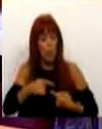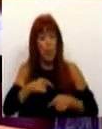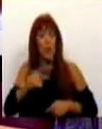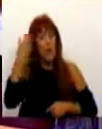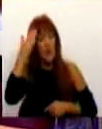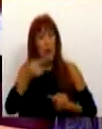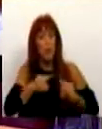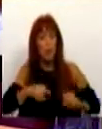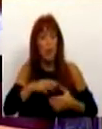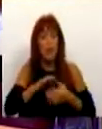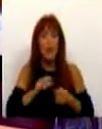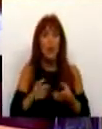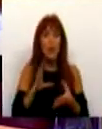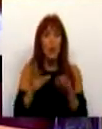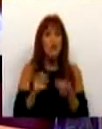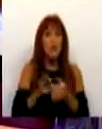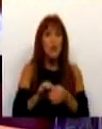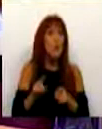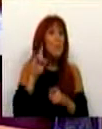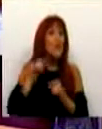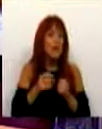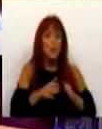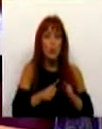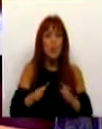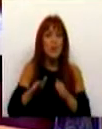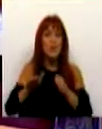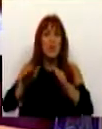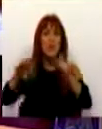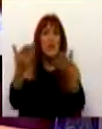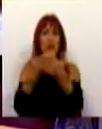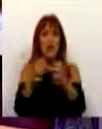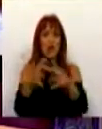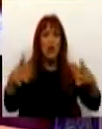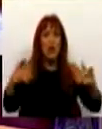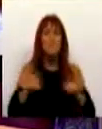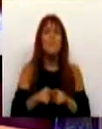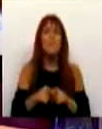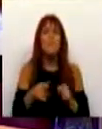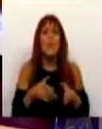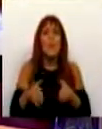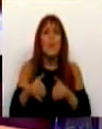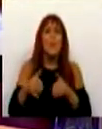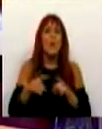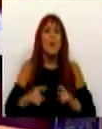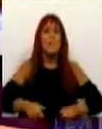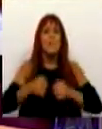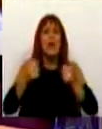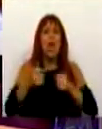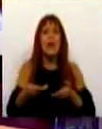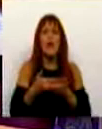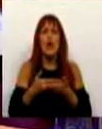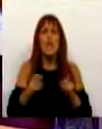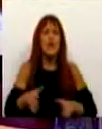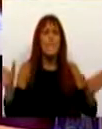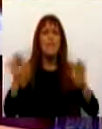é um orçamento que consolida, acima de tudo, uma trajetória de crescimento económico, uma trajetória de melhor economia,